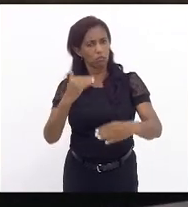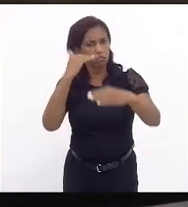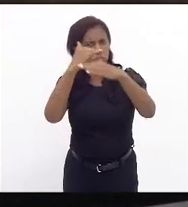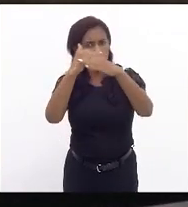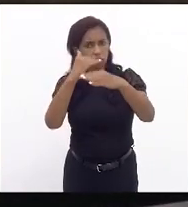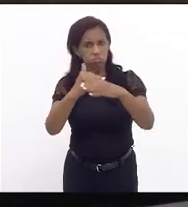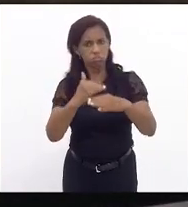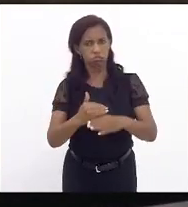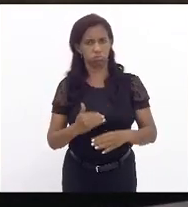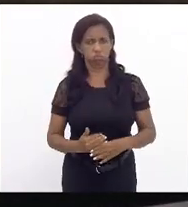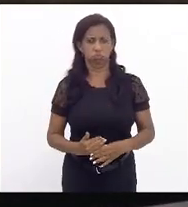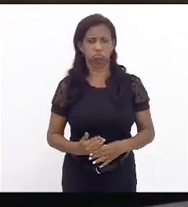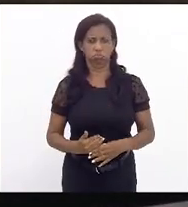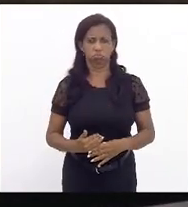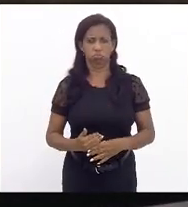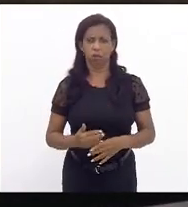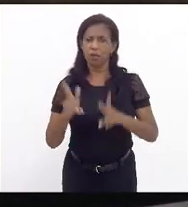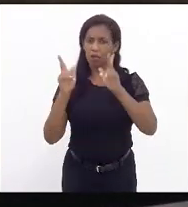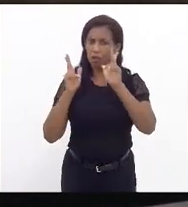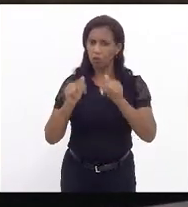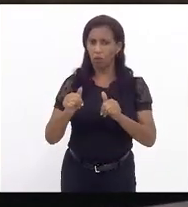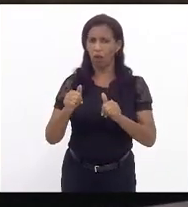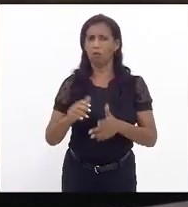critério, com a mesma parcimônia.